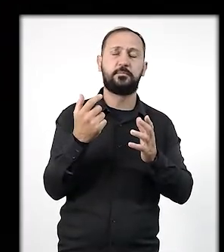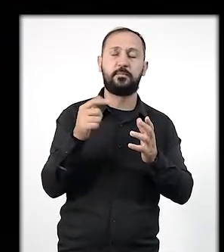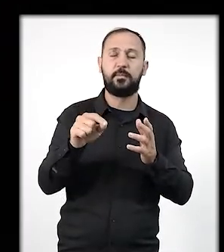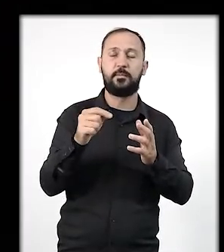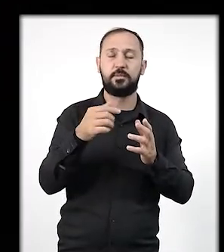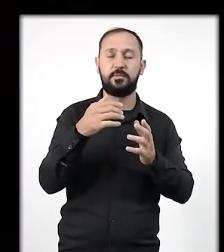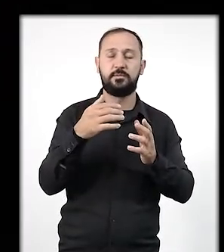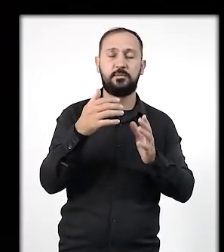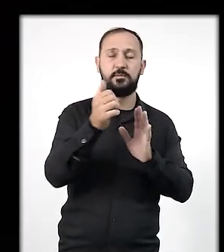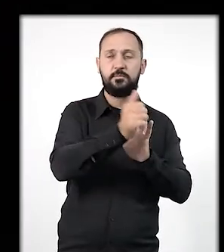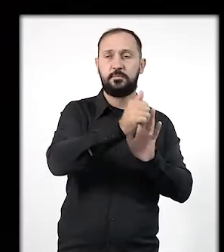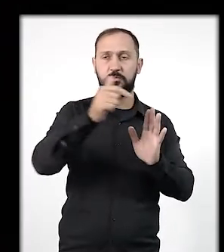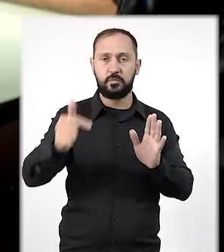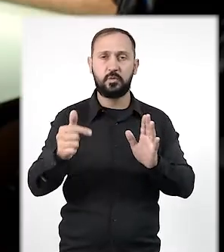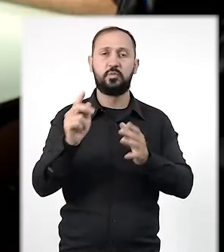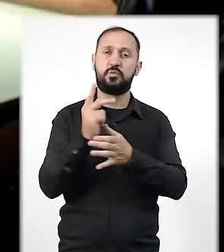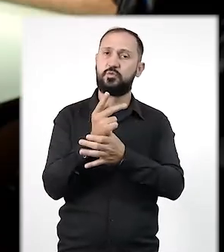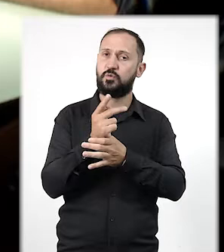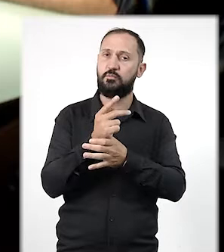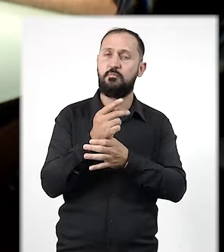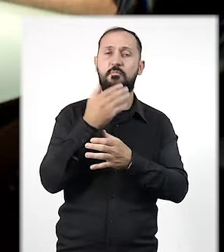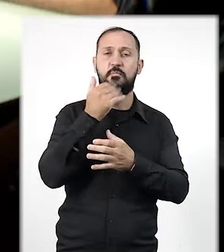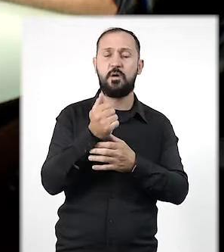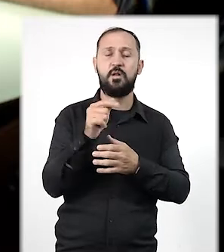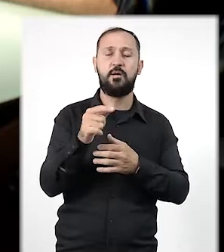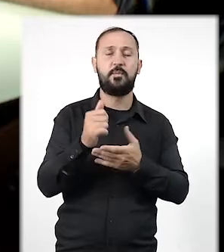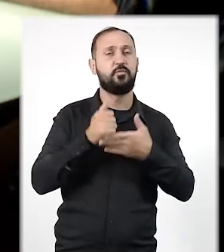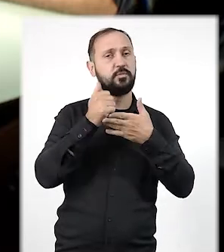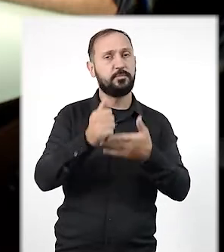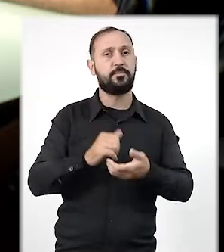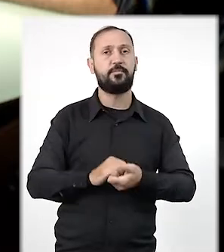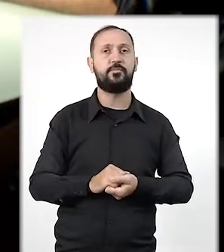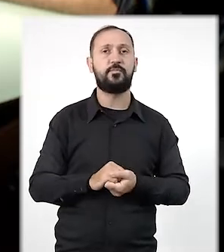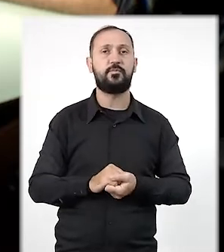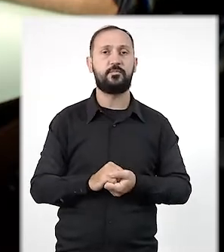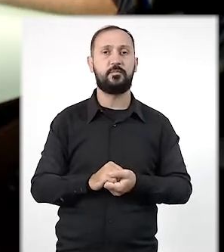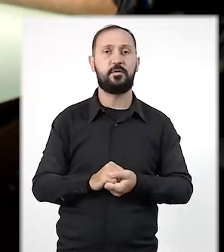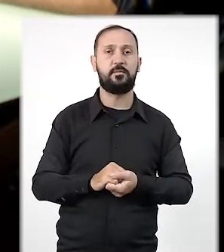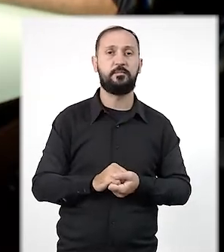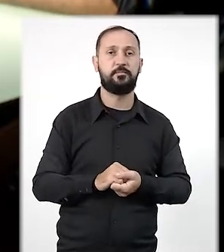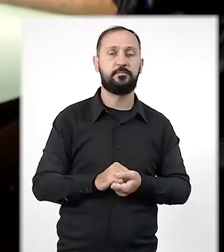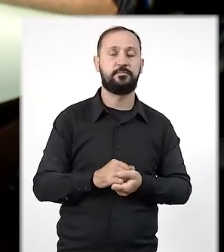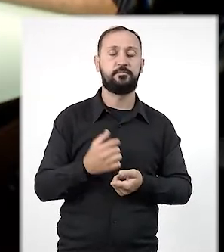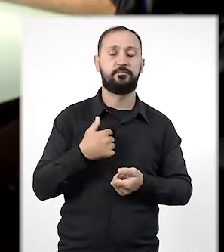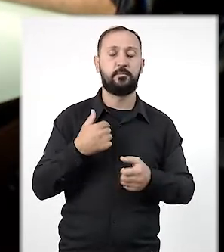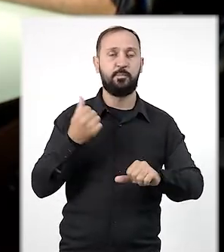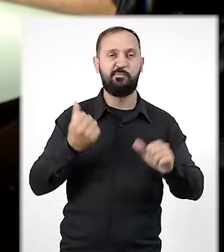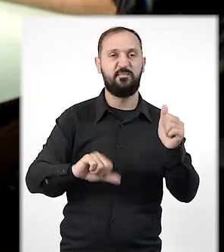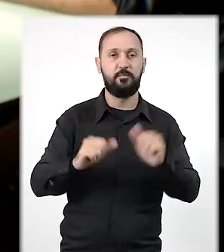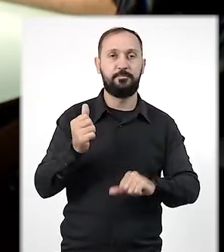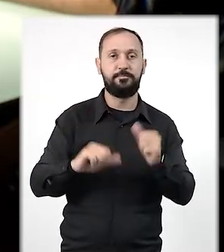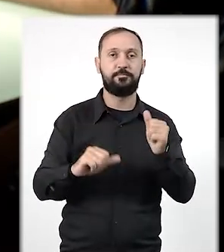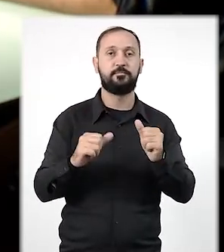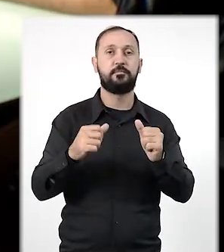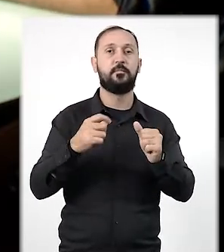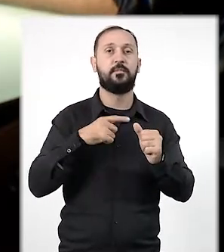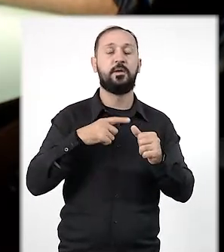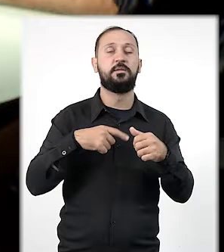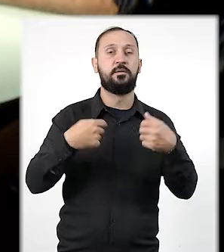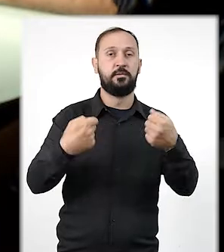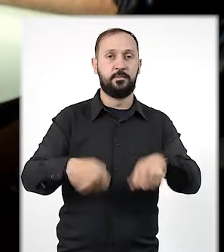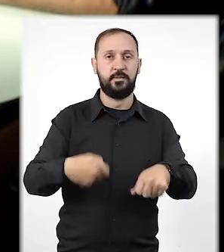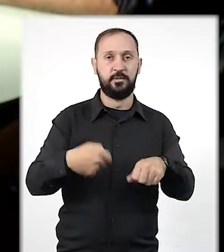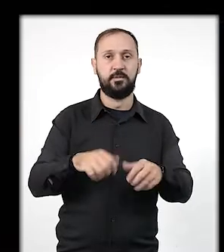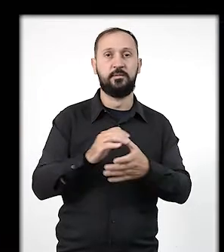trabalhoso do que o software que existia, os poucos softwares que existiam davam de possibilidade? Durante a nossa análise, nós percebemos que existia